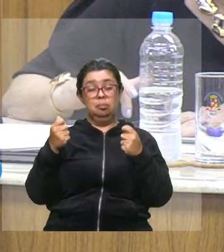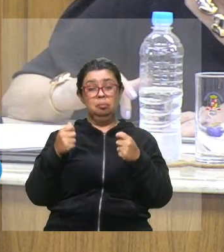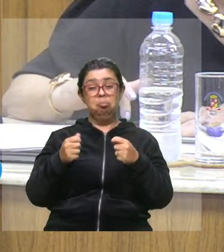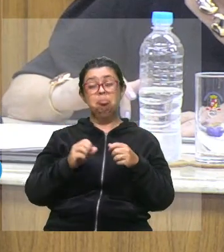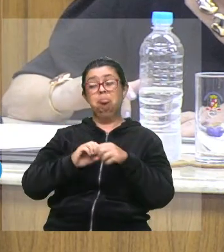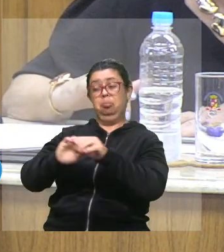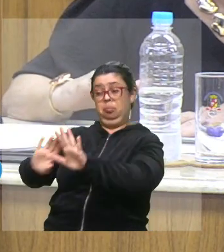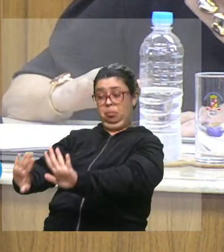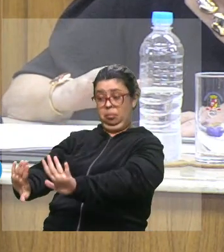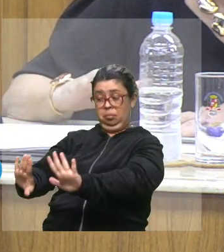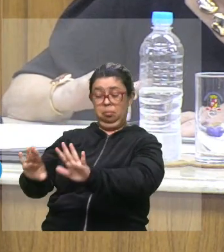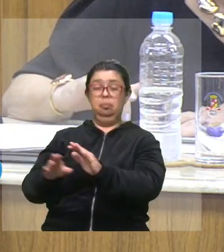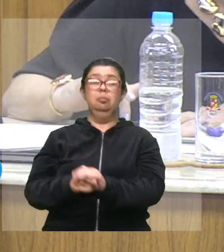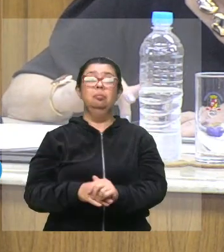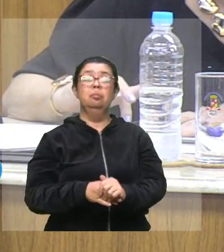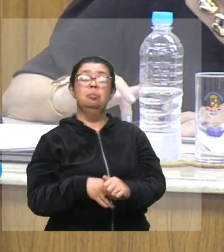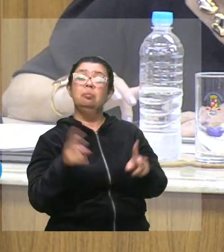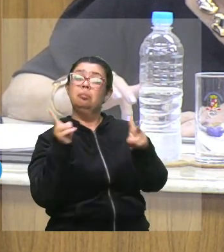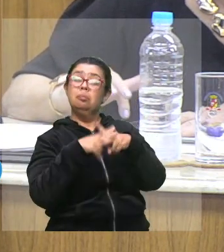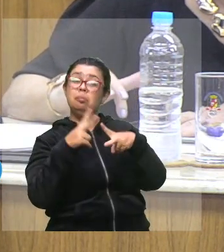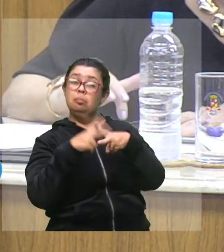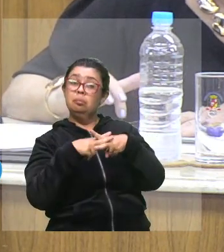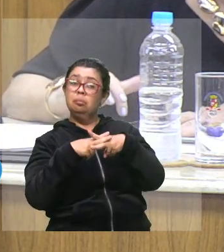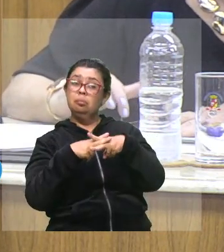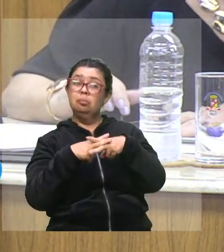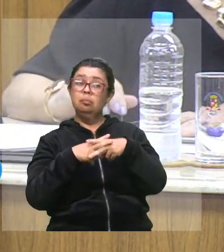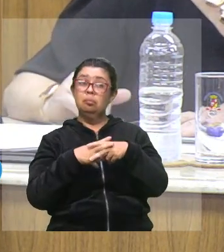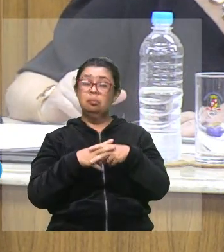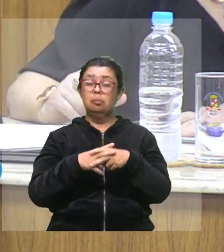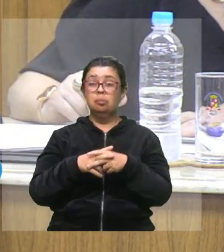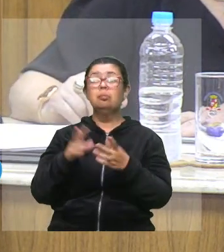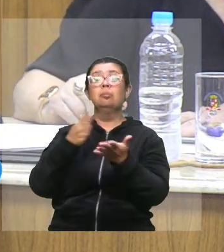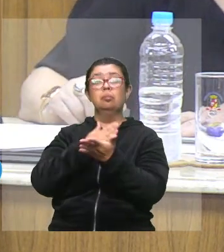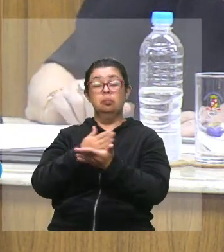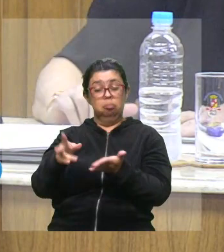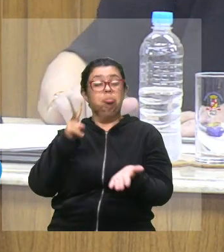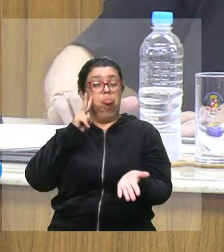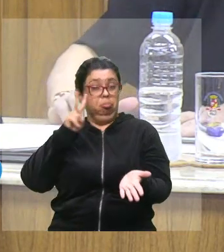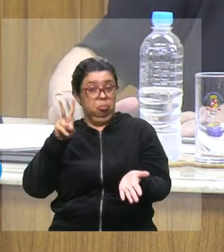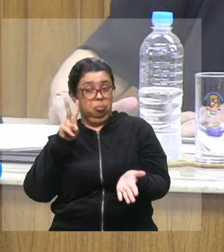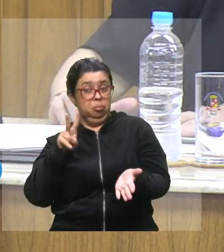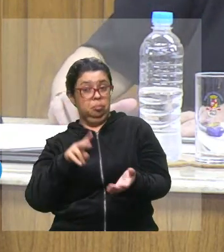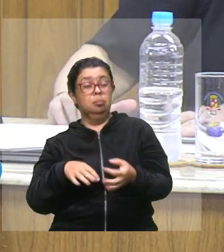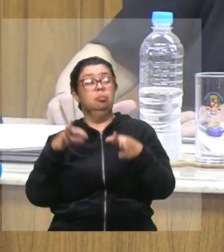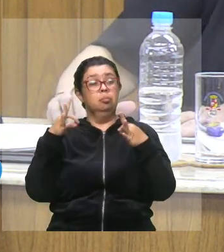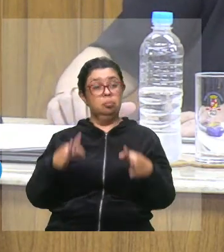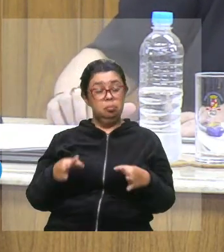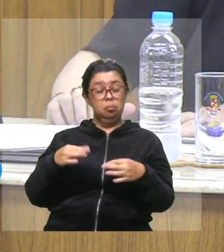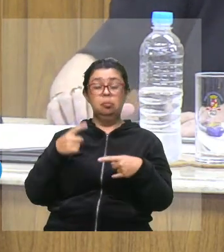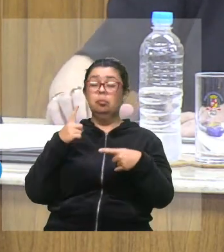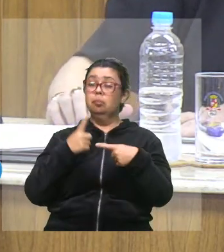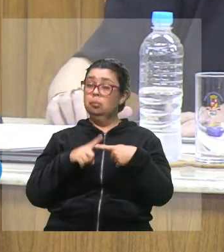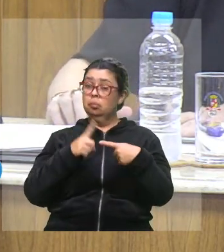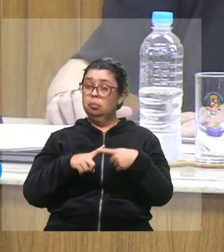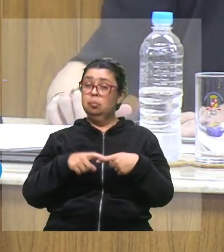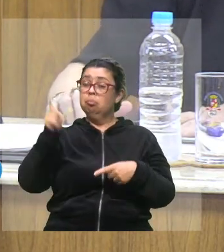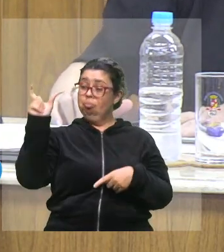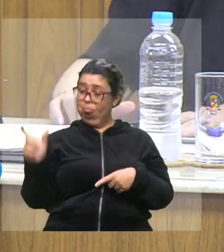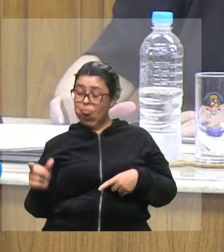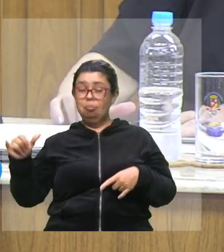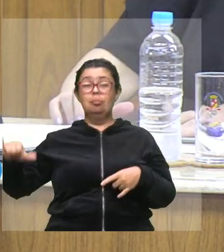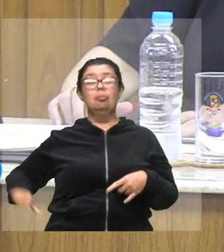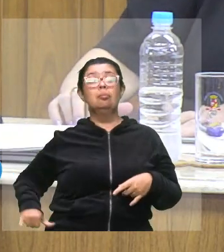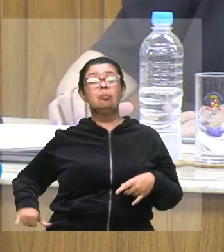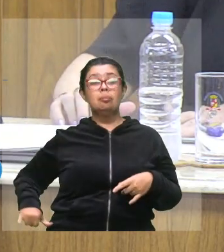picuinhas administrativas e assumir e vestir a camisa da saúde e proporcionar à população que sofre um melhor atendimento. Esse é